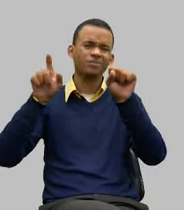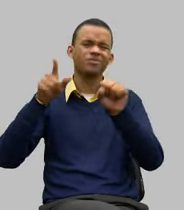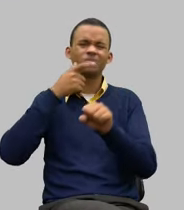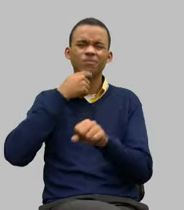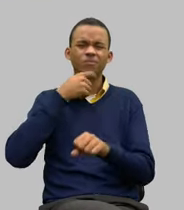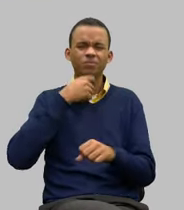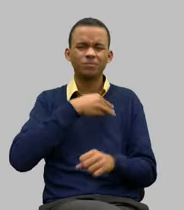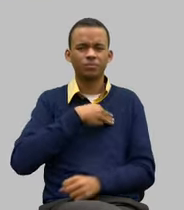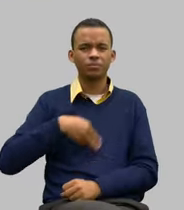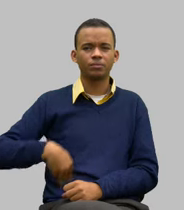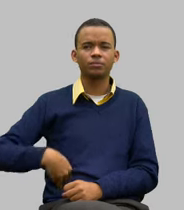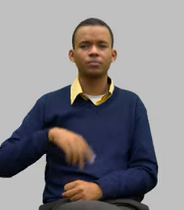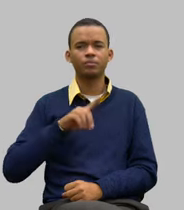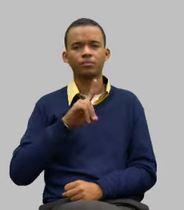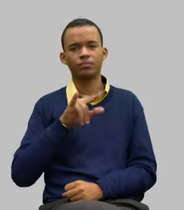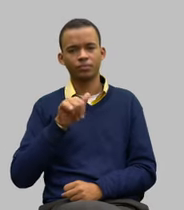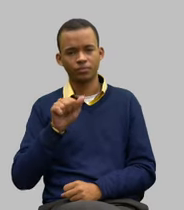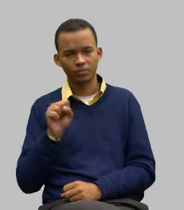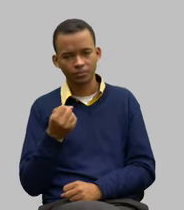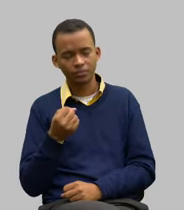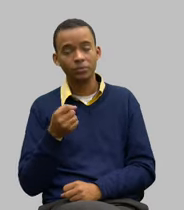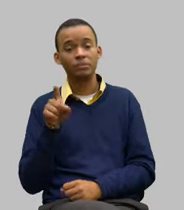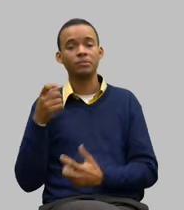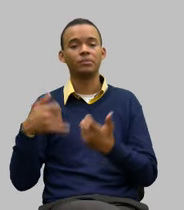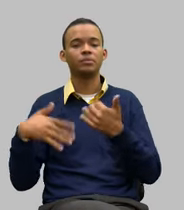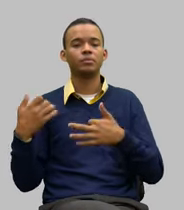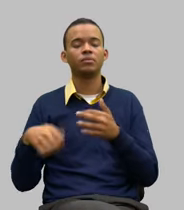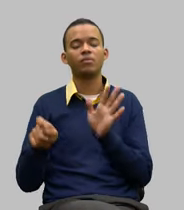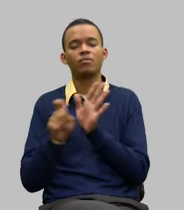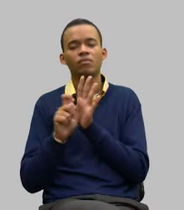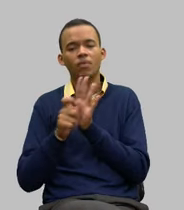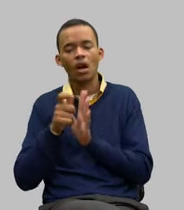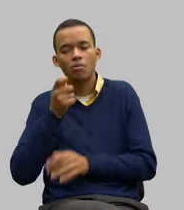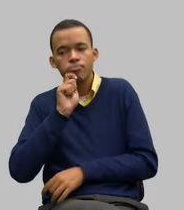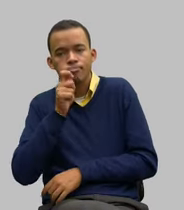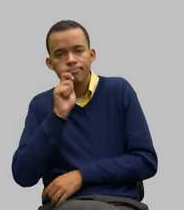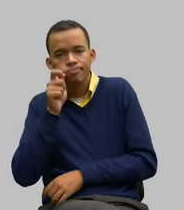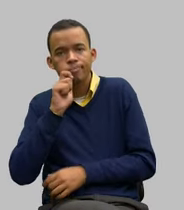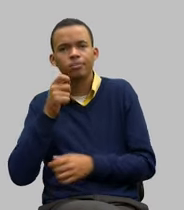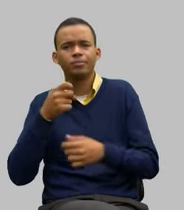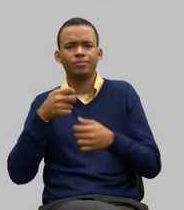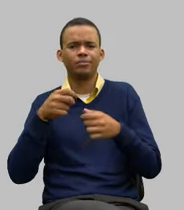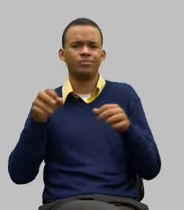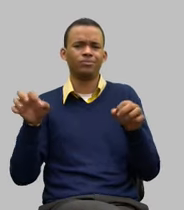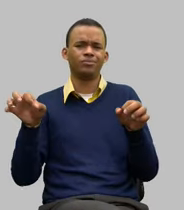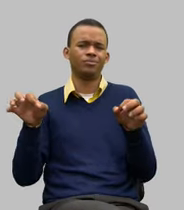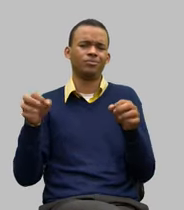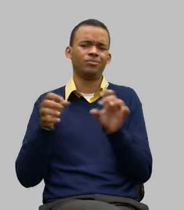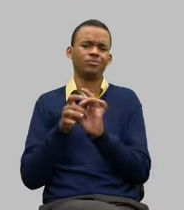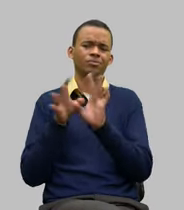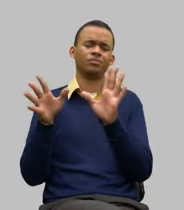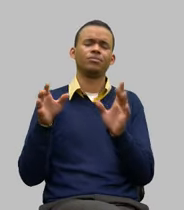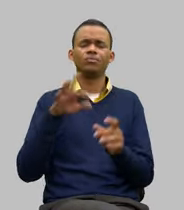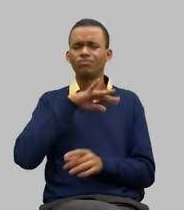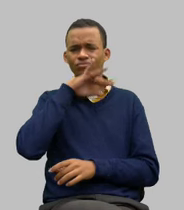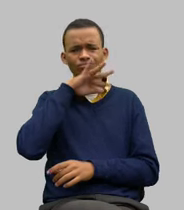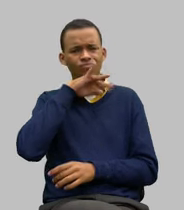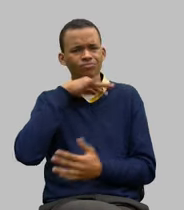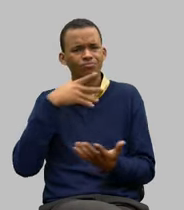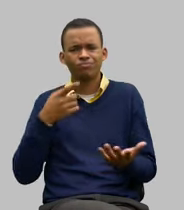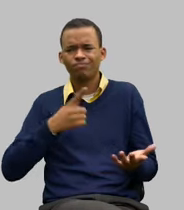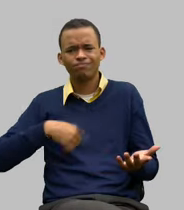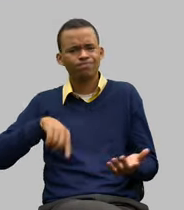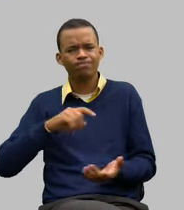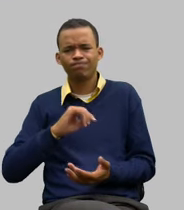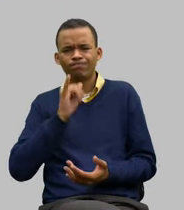quando banaliza a questão da uso das drogas é o fim da picada estamos assim estarrecidos porque